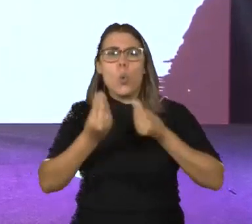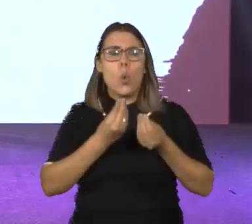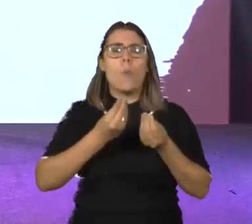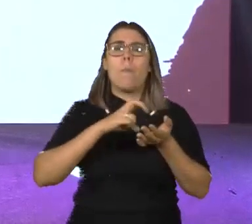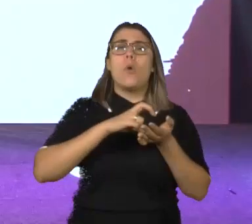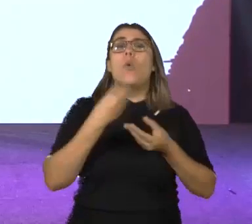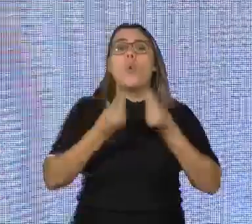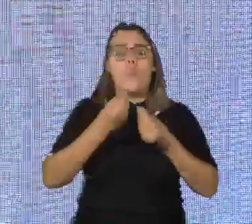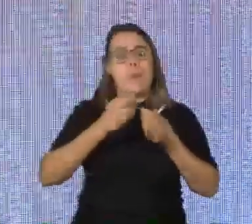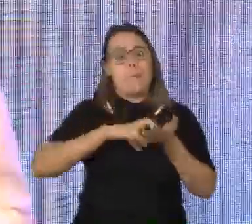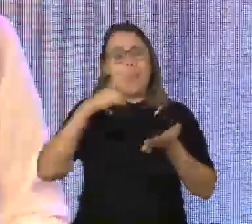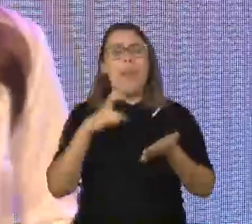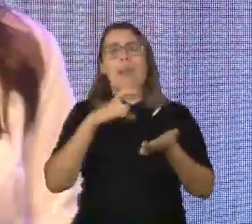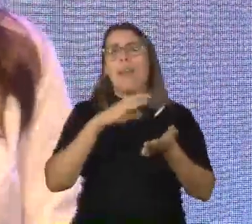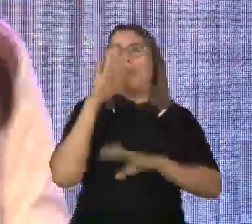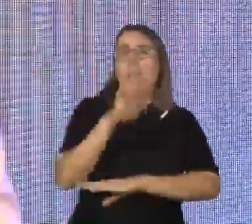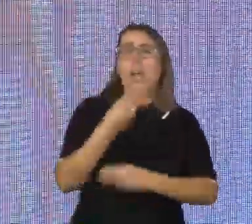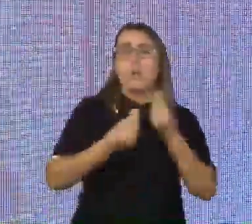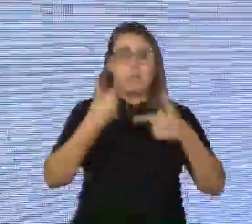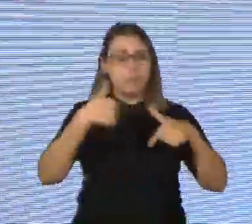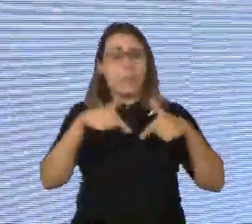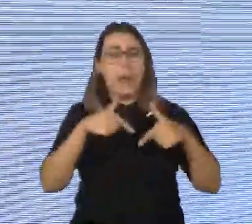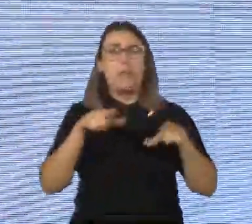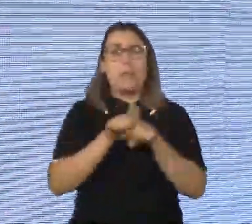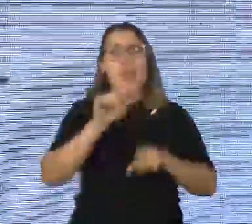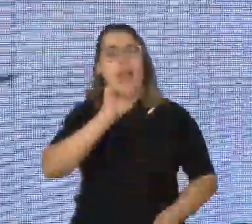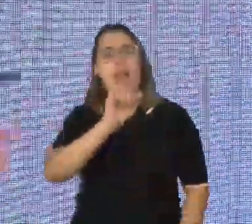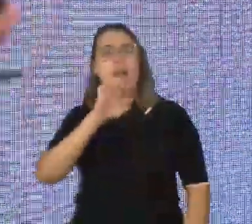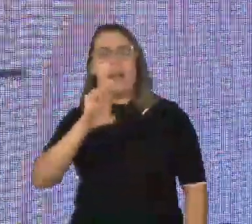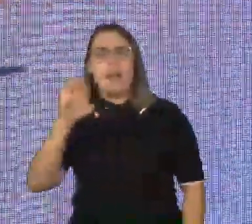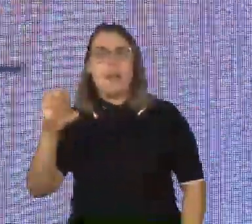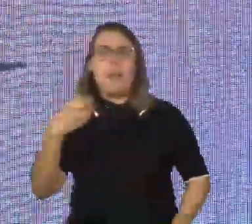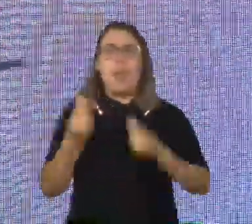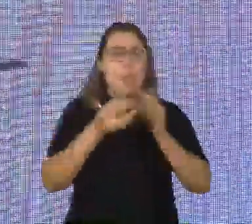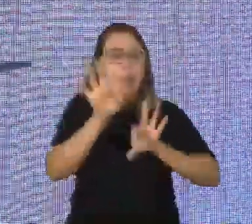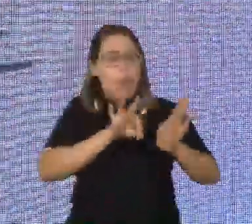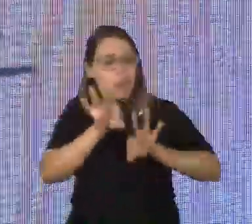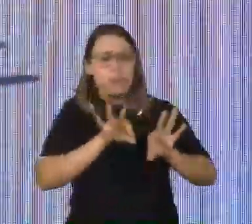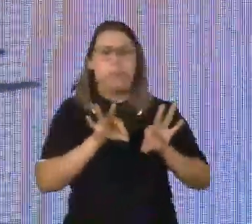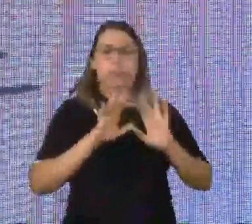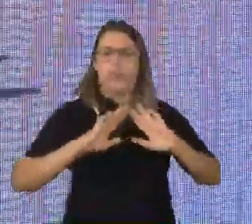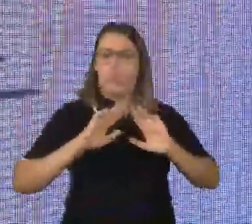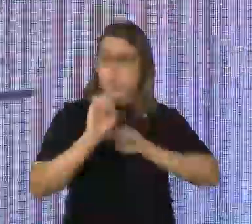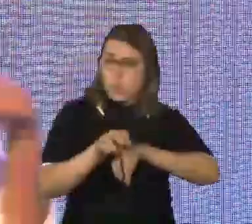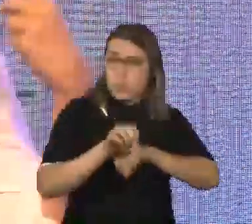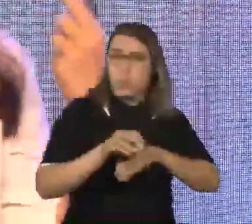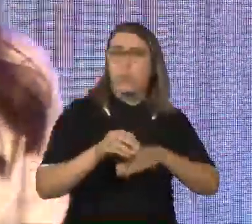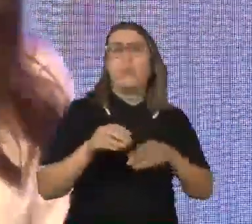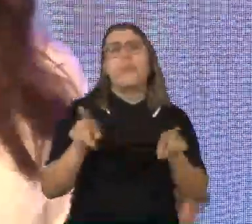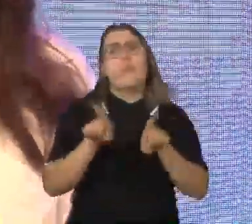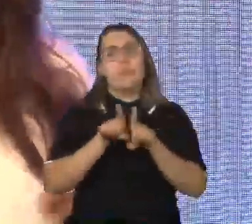PDI, AEE, plano de aula. São as primeiras dicas. A educação especial, que estuda